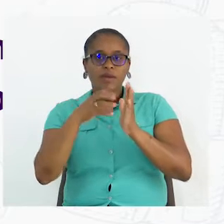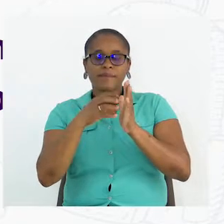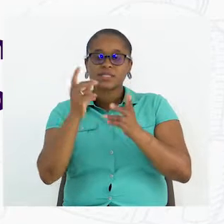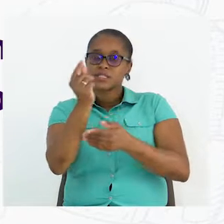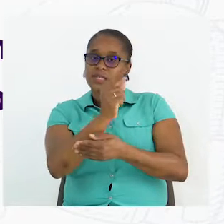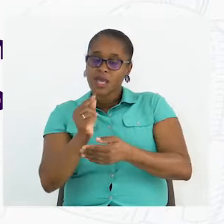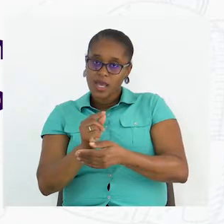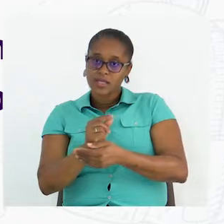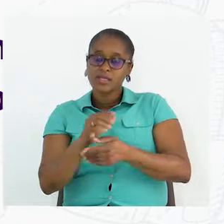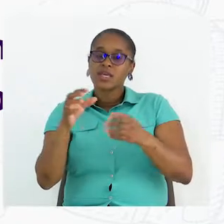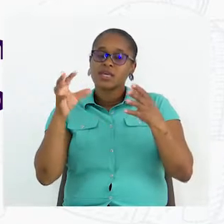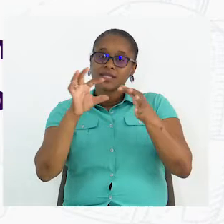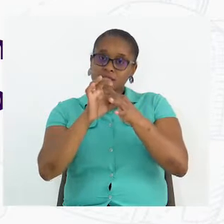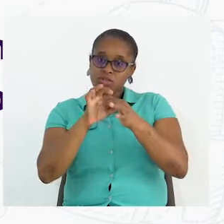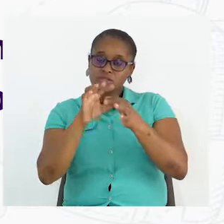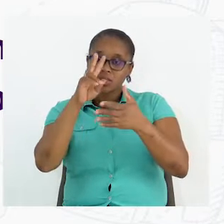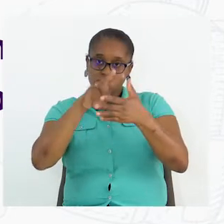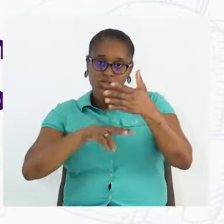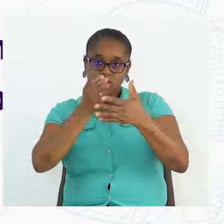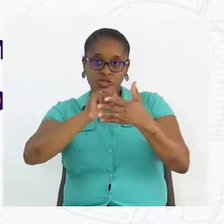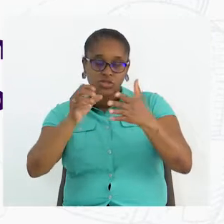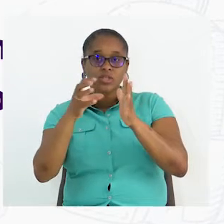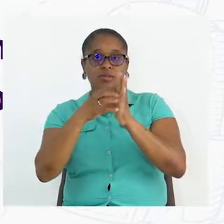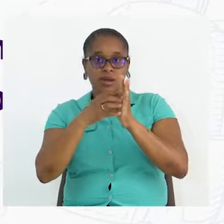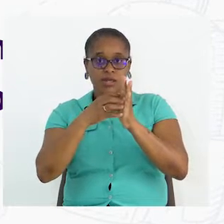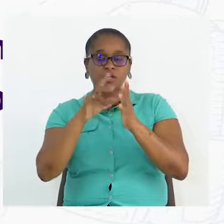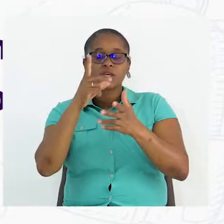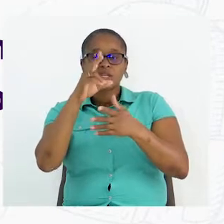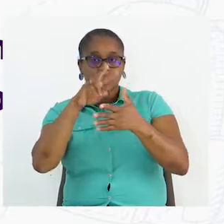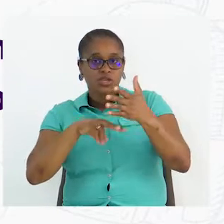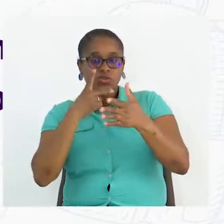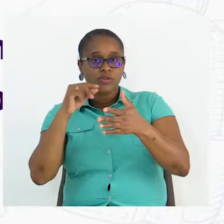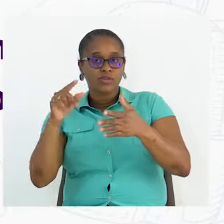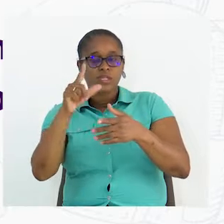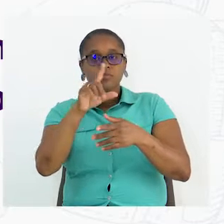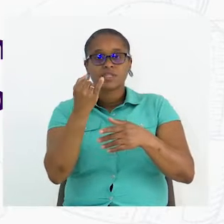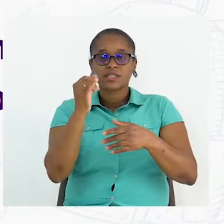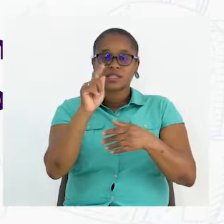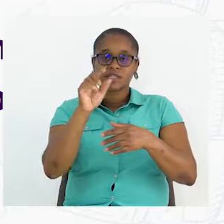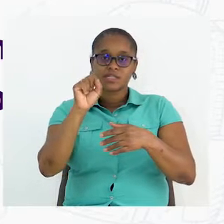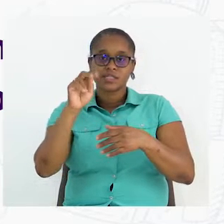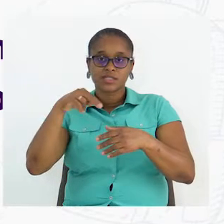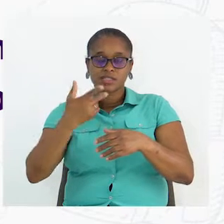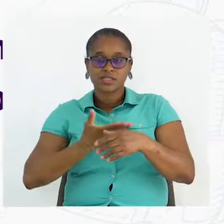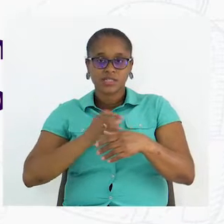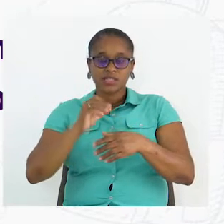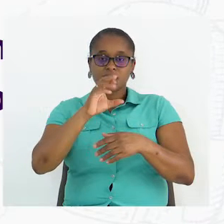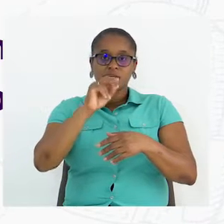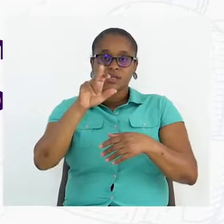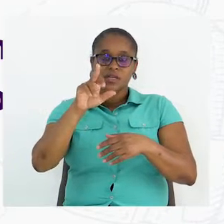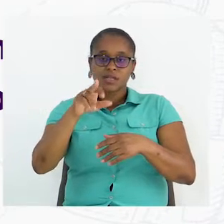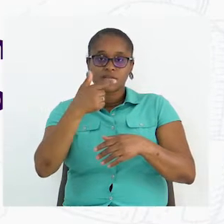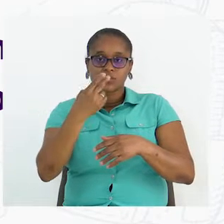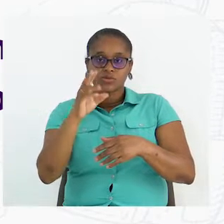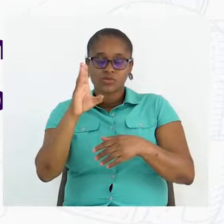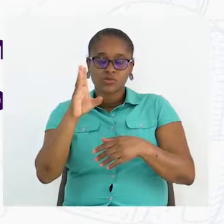escrito e imagem. Então, texto verbal, nós temos legenda, temos cartucho e temos balão. Legenda